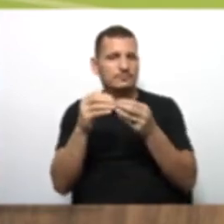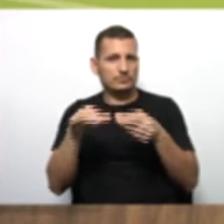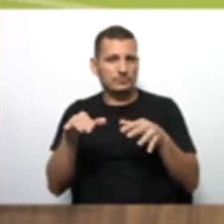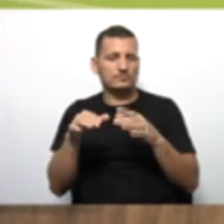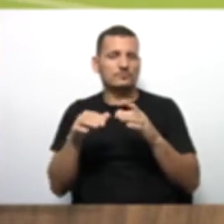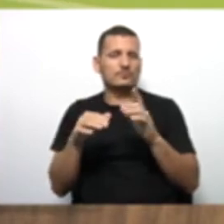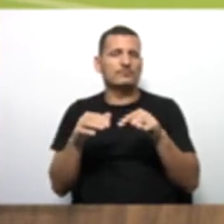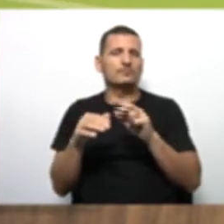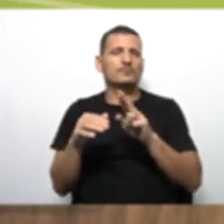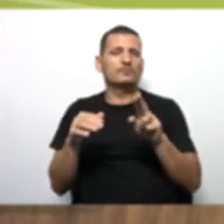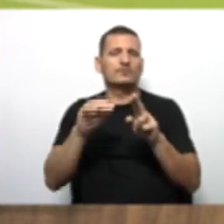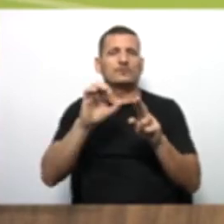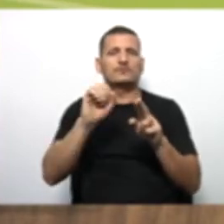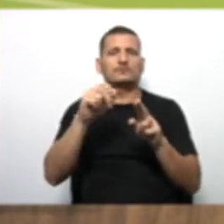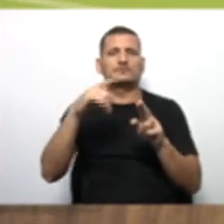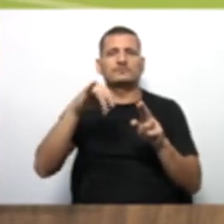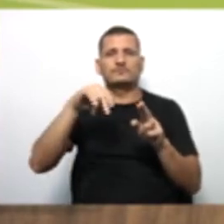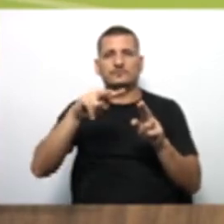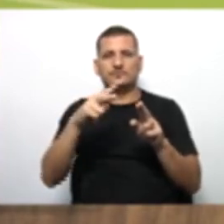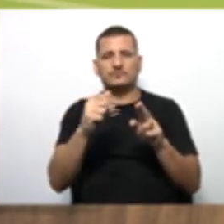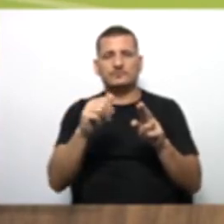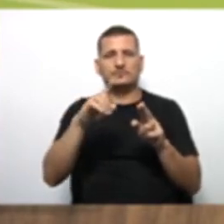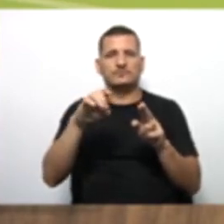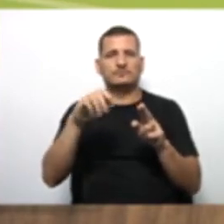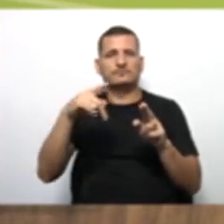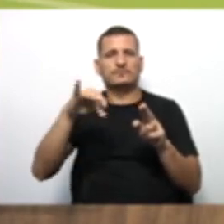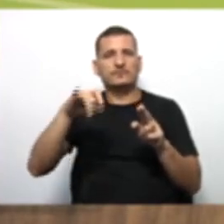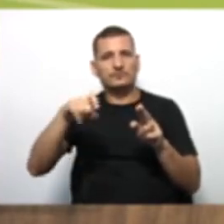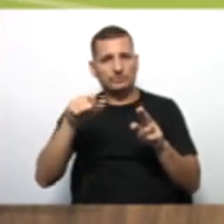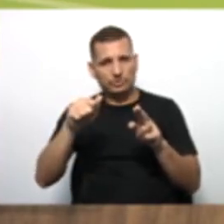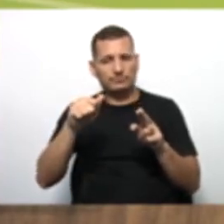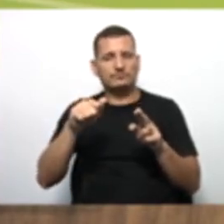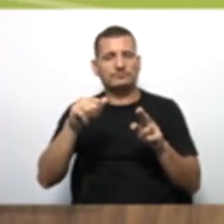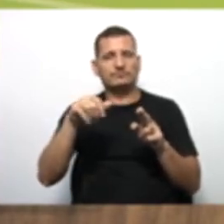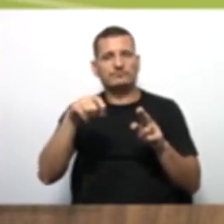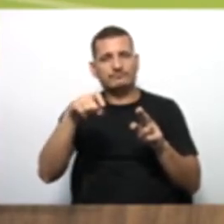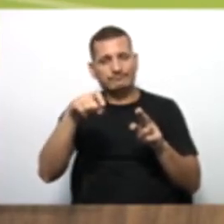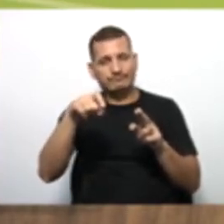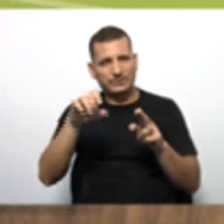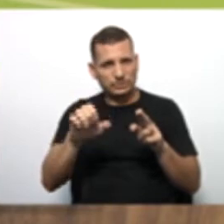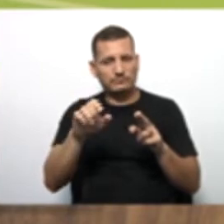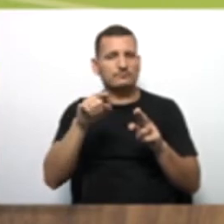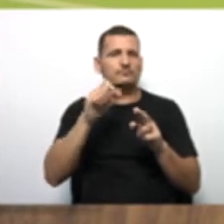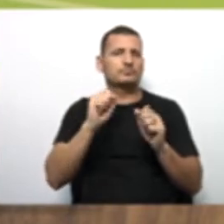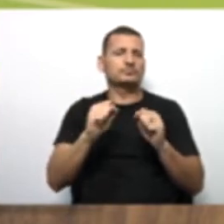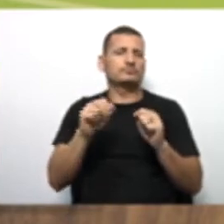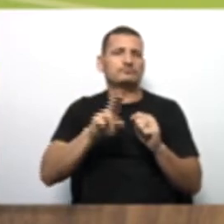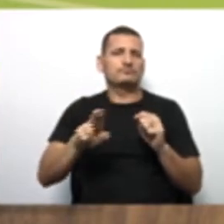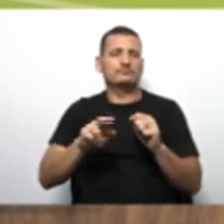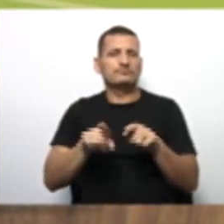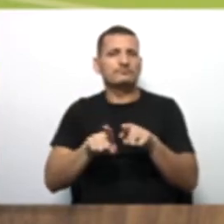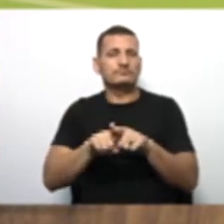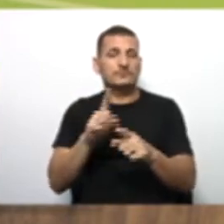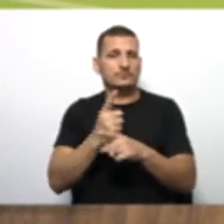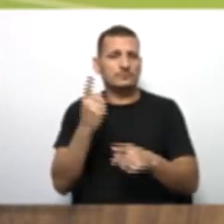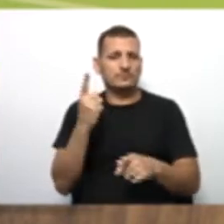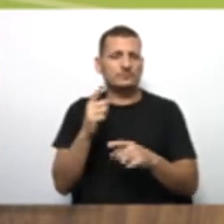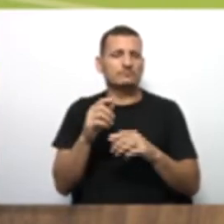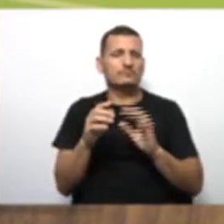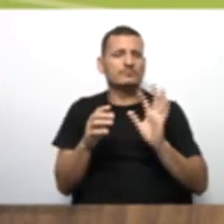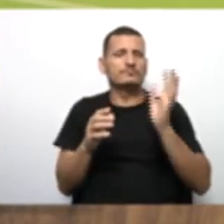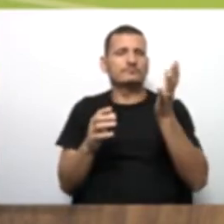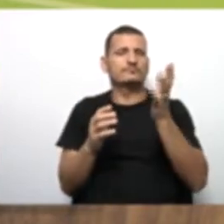como espinha de peixe, que você pode também estar utilizando para descobrir essas causas e efeitos